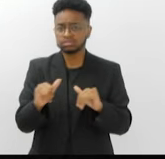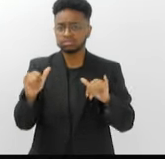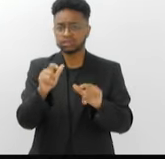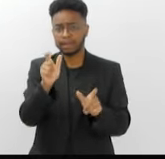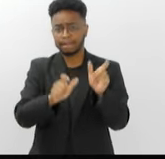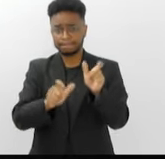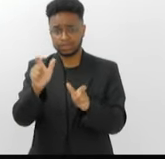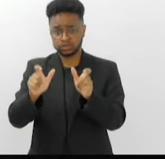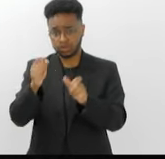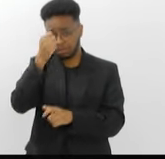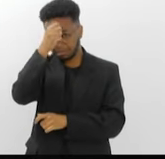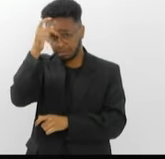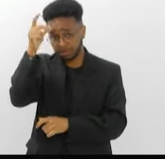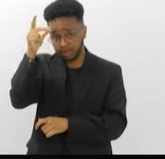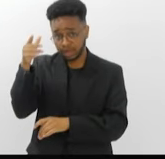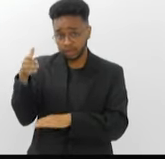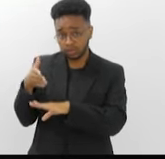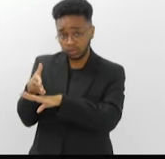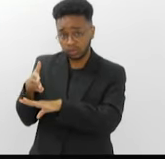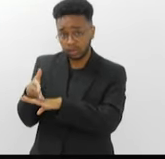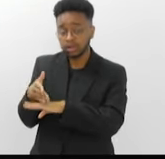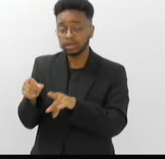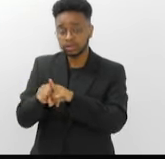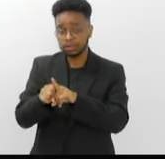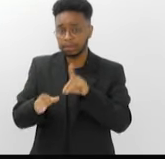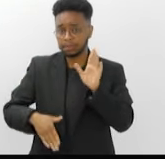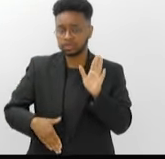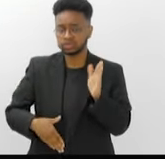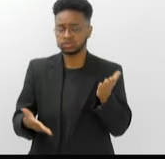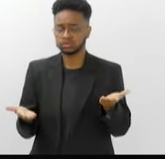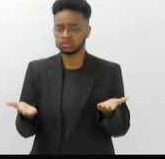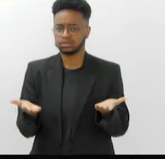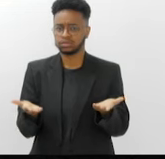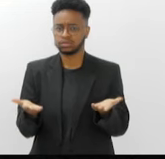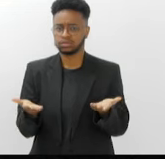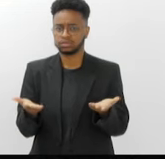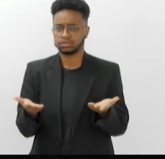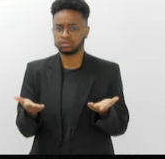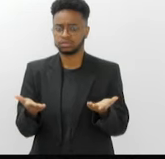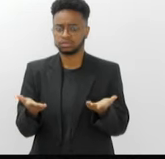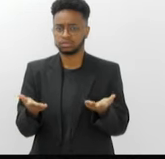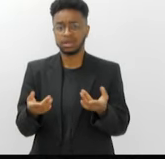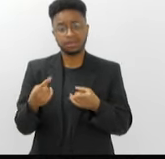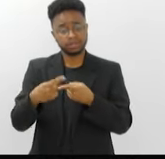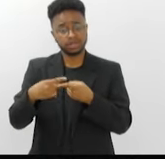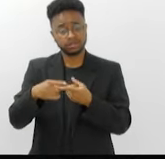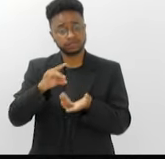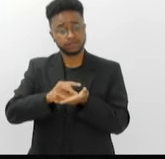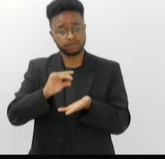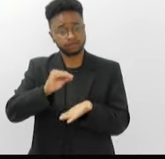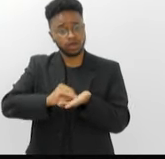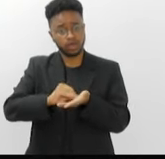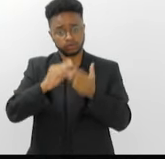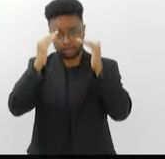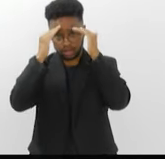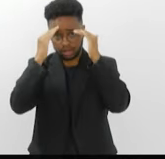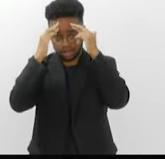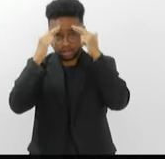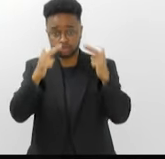na prefeitura também é bandido. Porque isso é desrespeitoso.